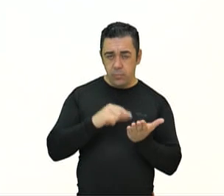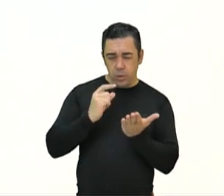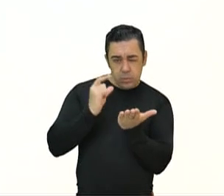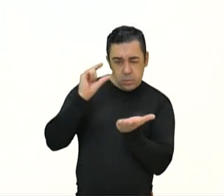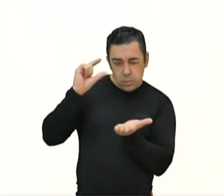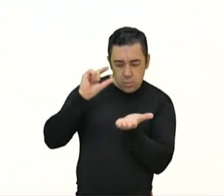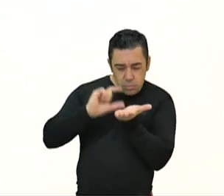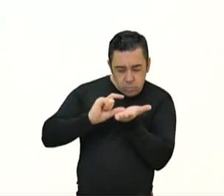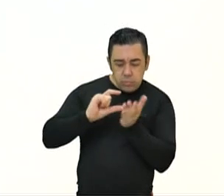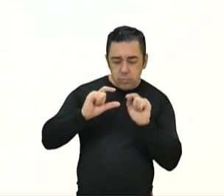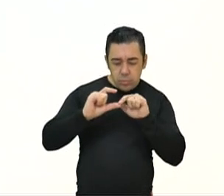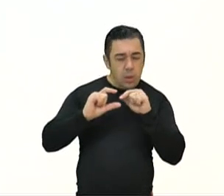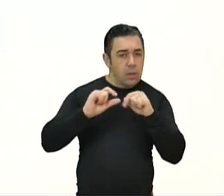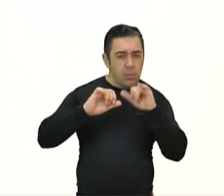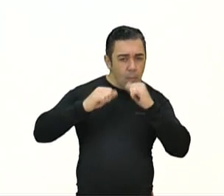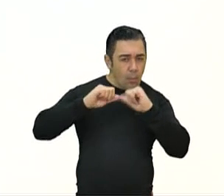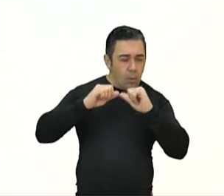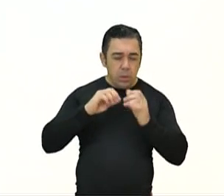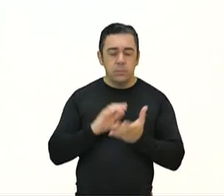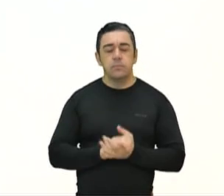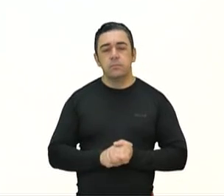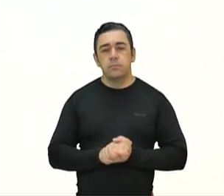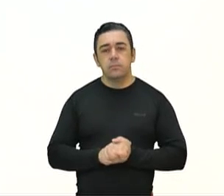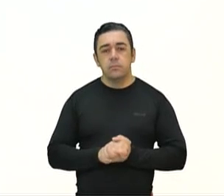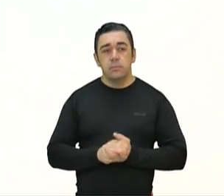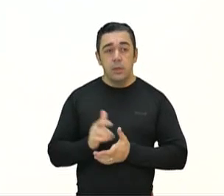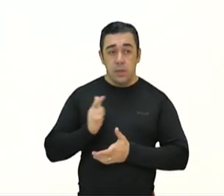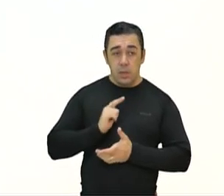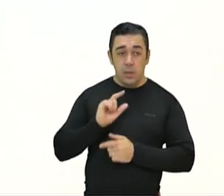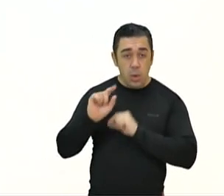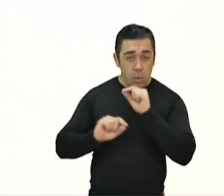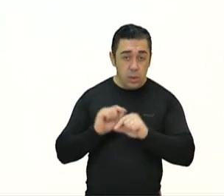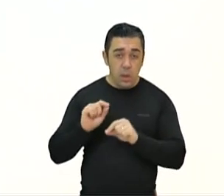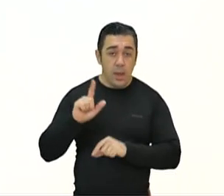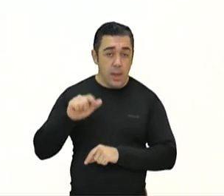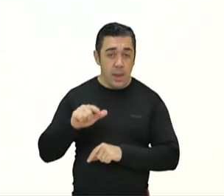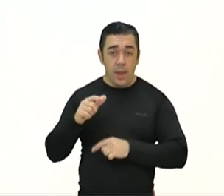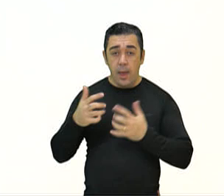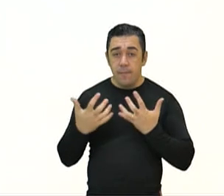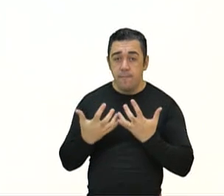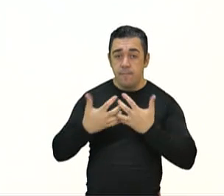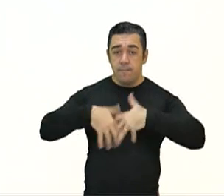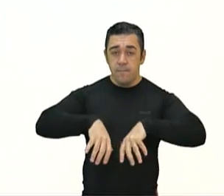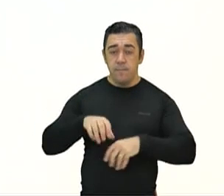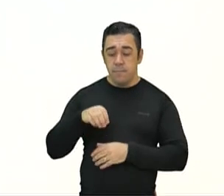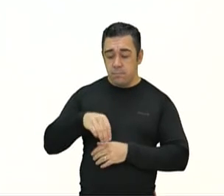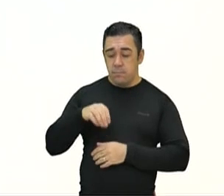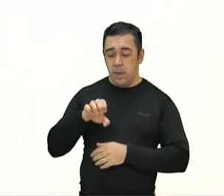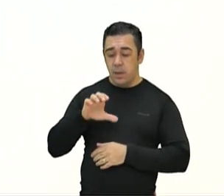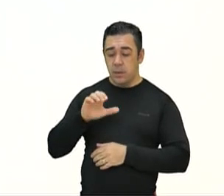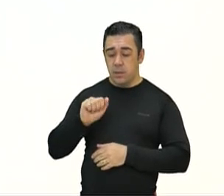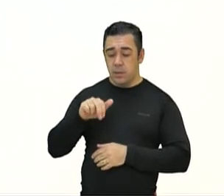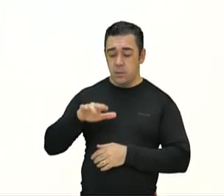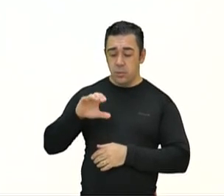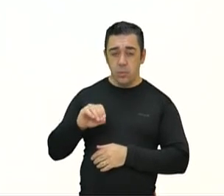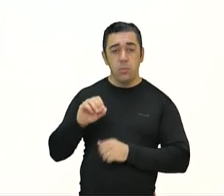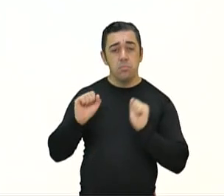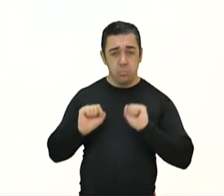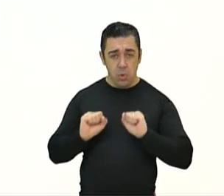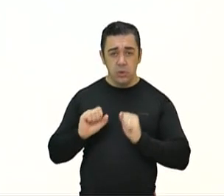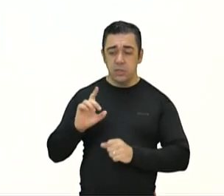química. E no caso dos mecânicos, que pode ser um dínamo, né? Por exemplo, um